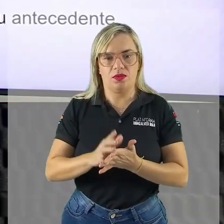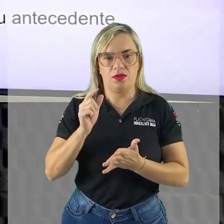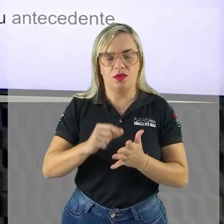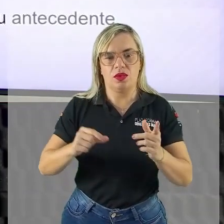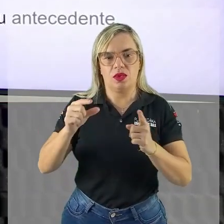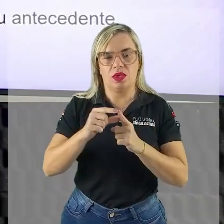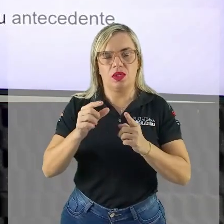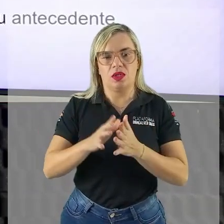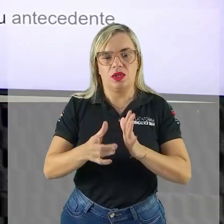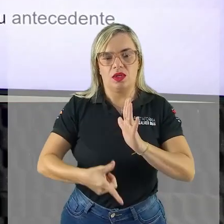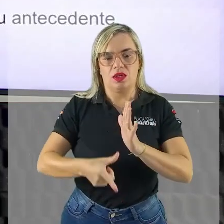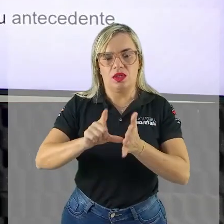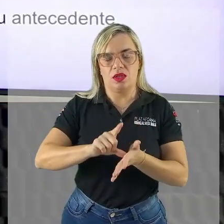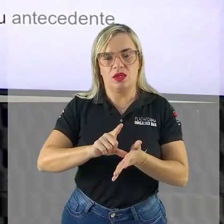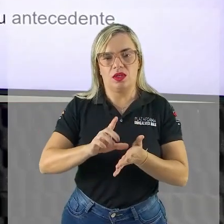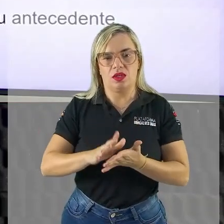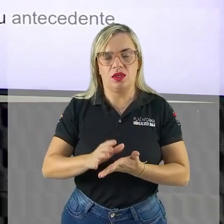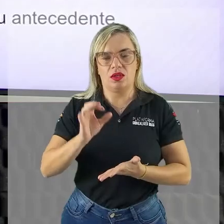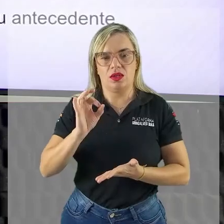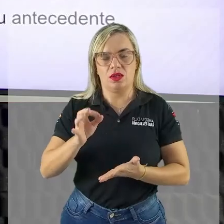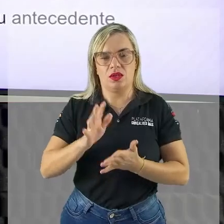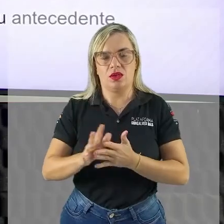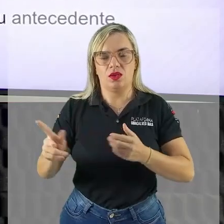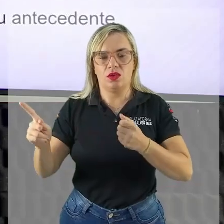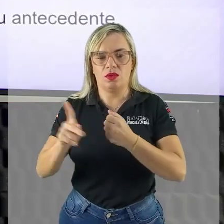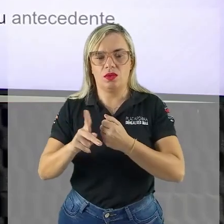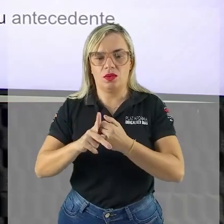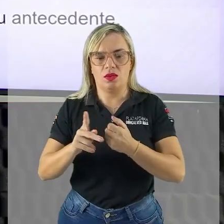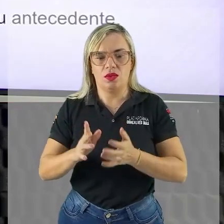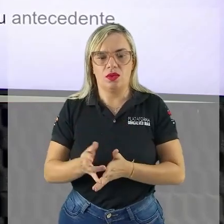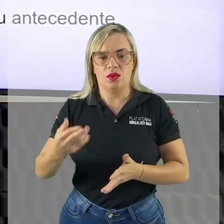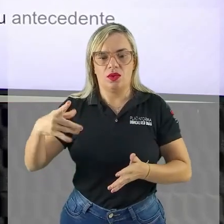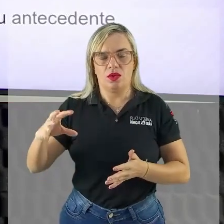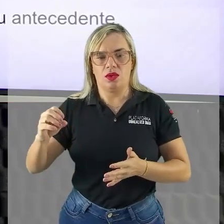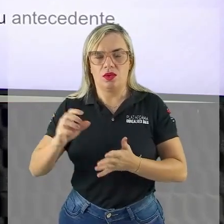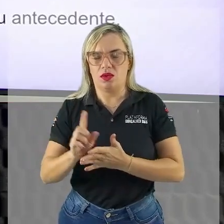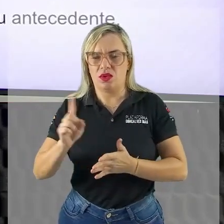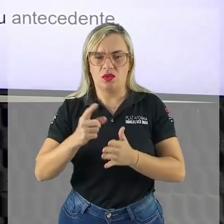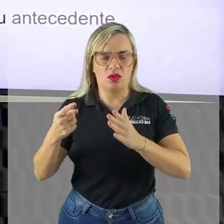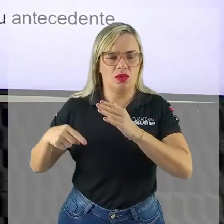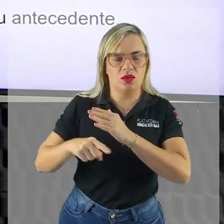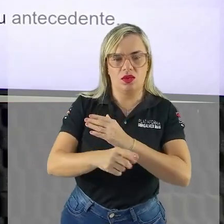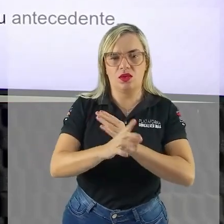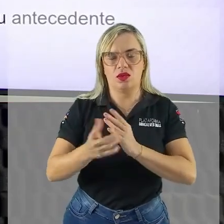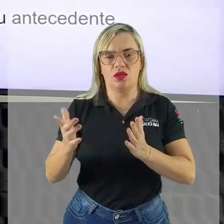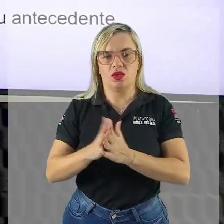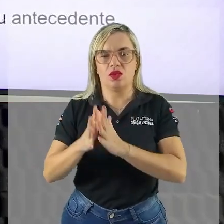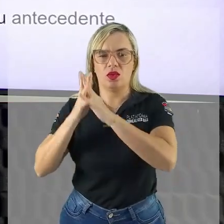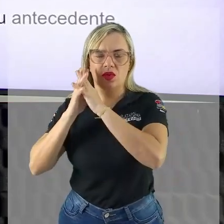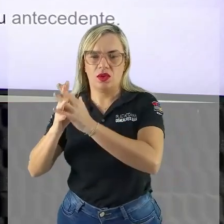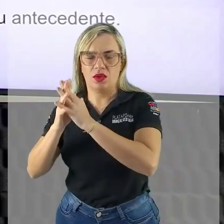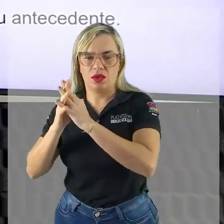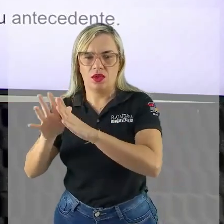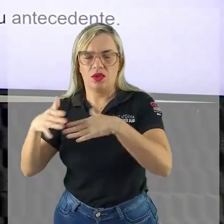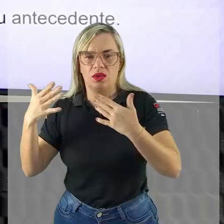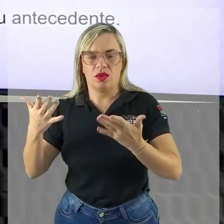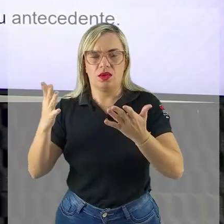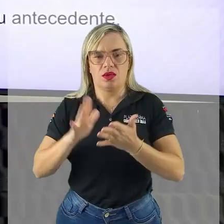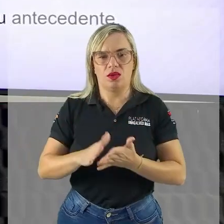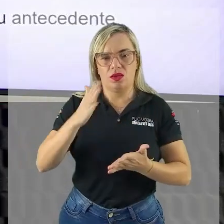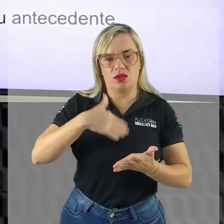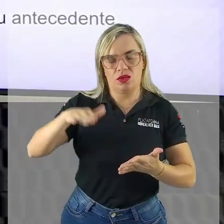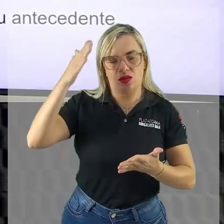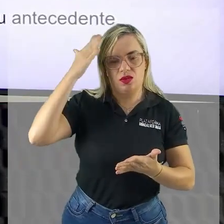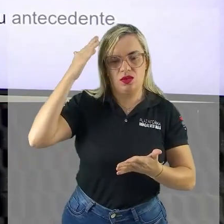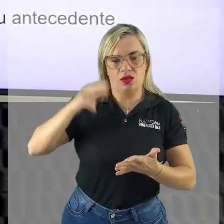precisa estar antes do pronome relativo, não muito afastado, senão isso pode tornar confuso o